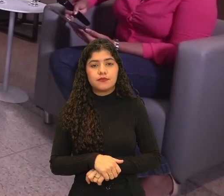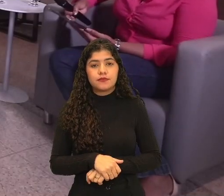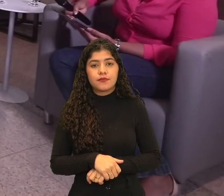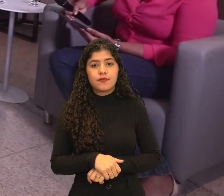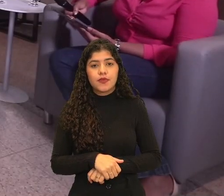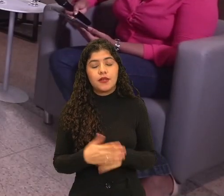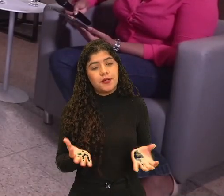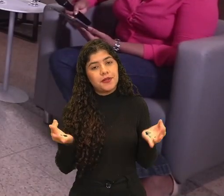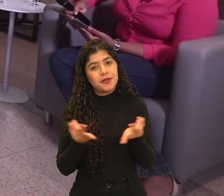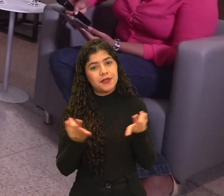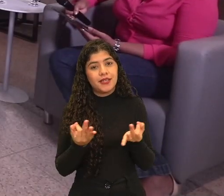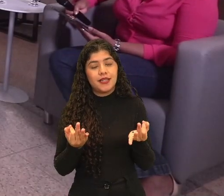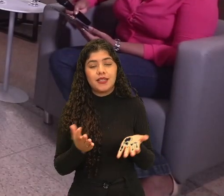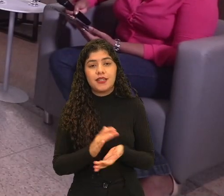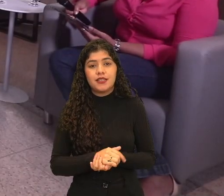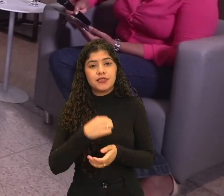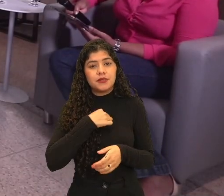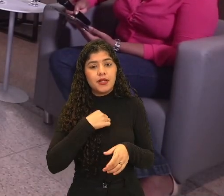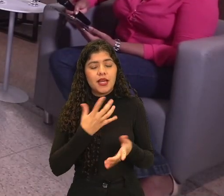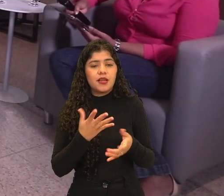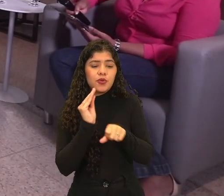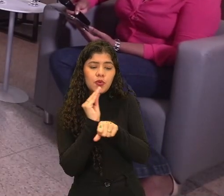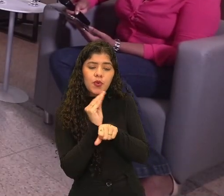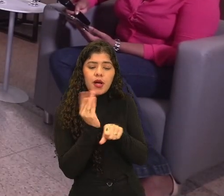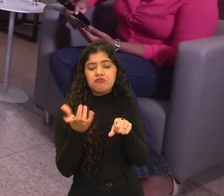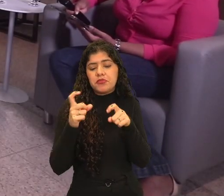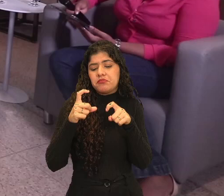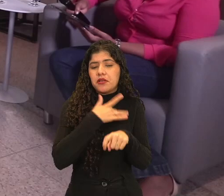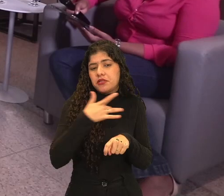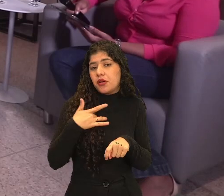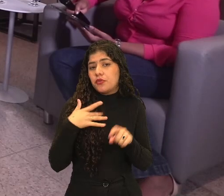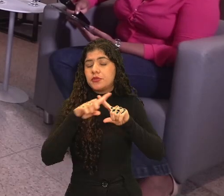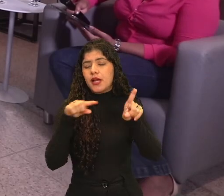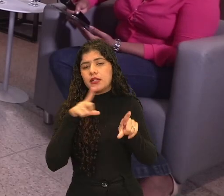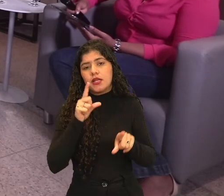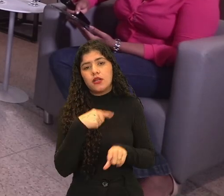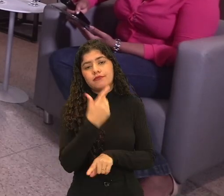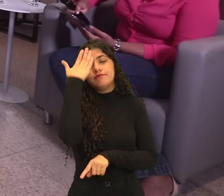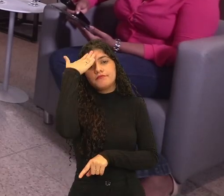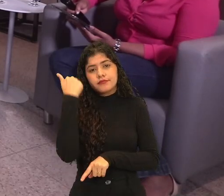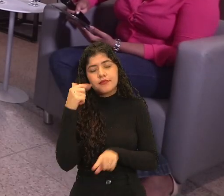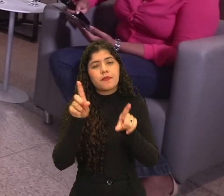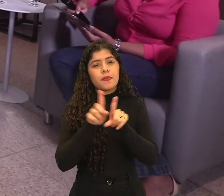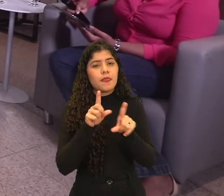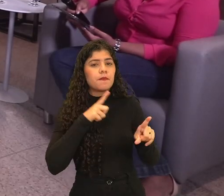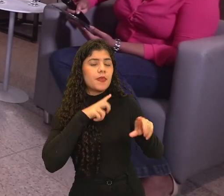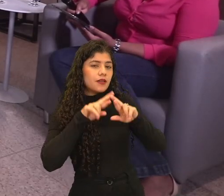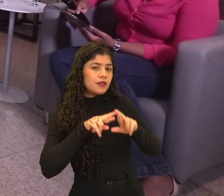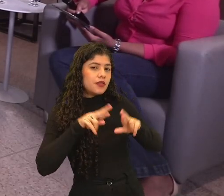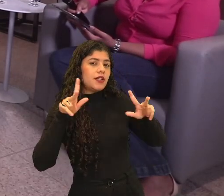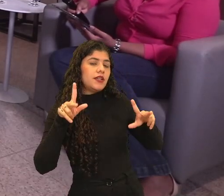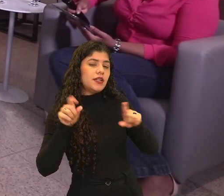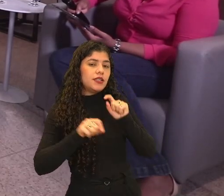Isso, perfeito. Bom, eu não trabalho diretamente com a área da saúde, né? Mas nós sabemos que o SUS ele oferece, né,